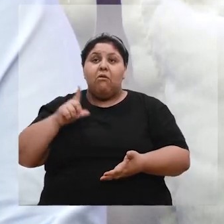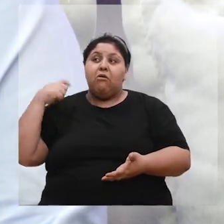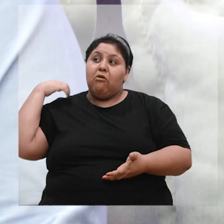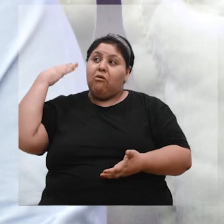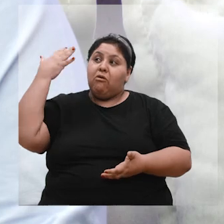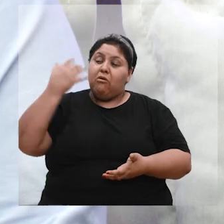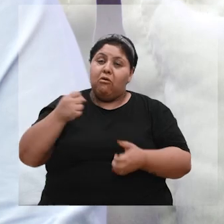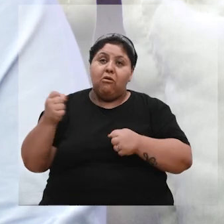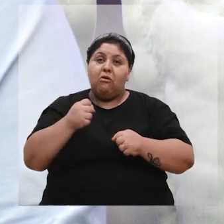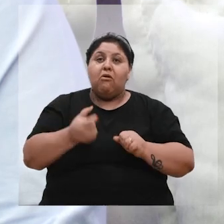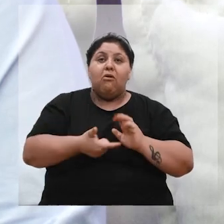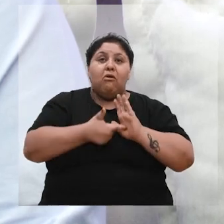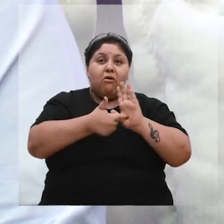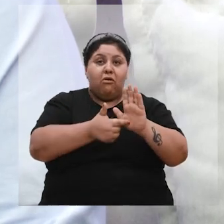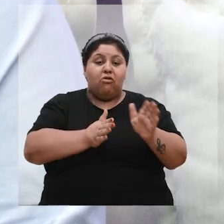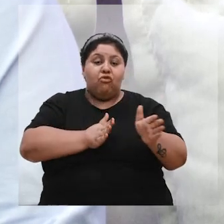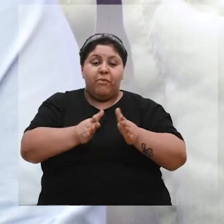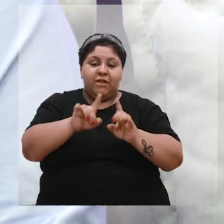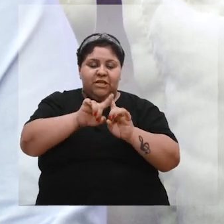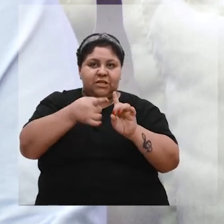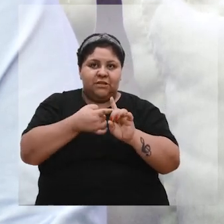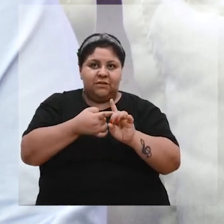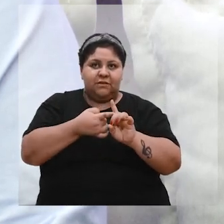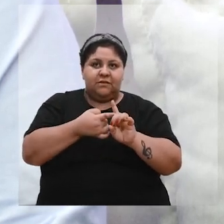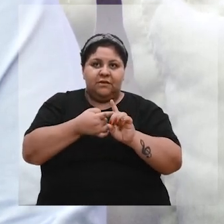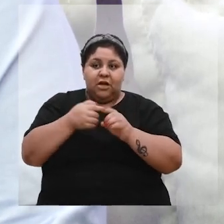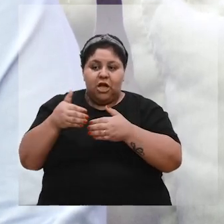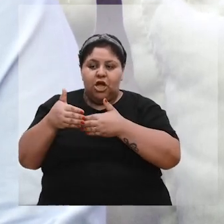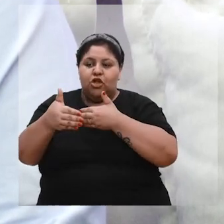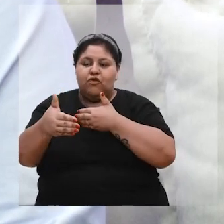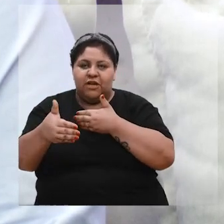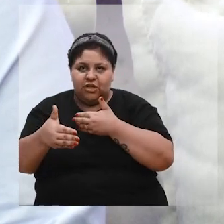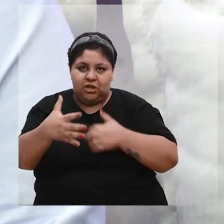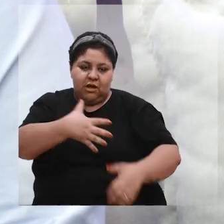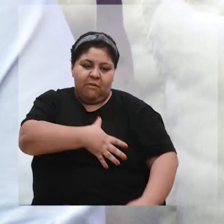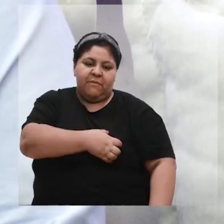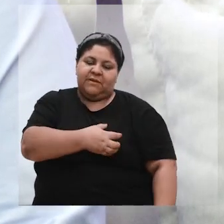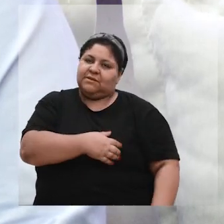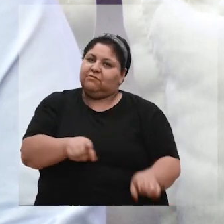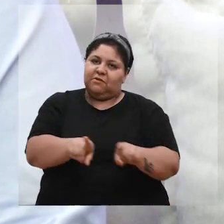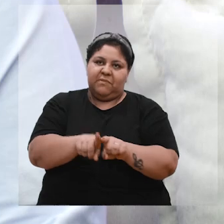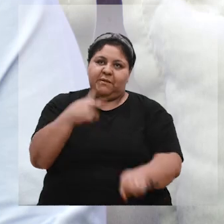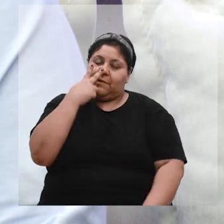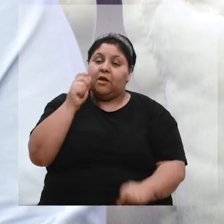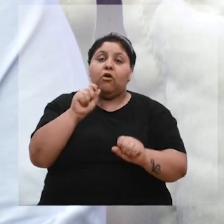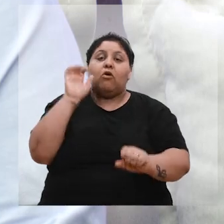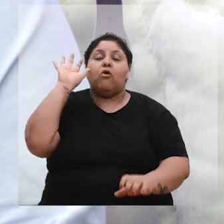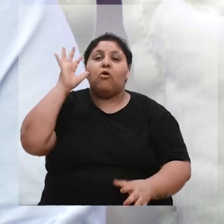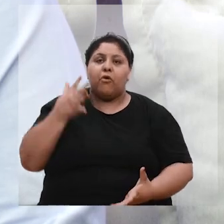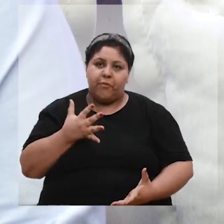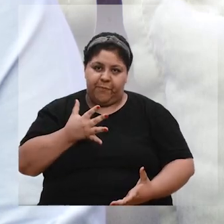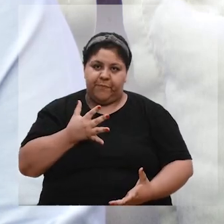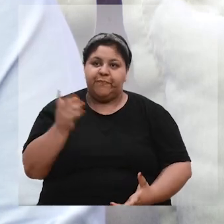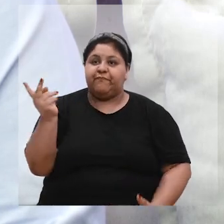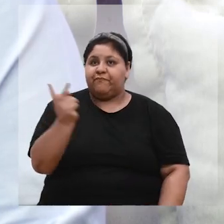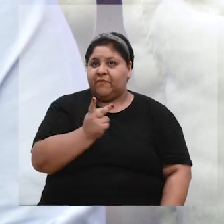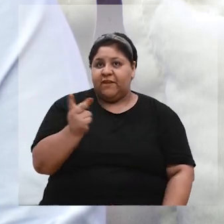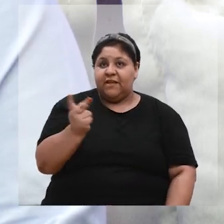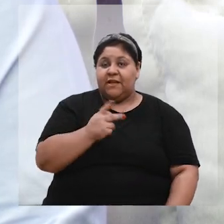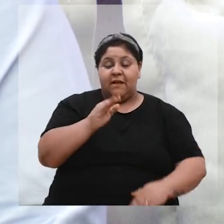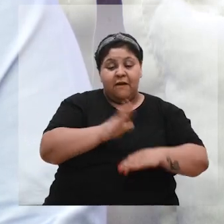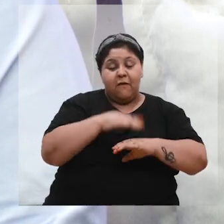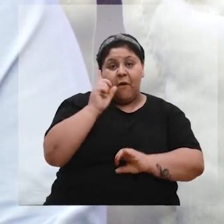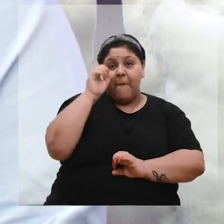tendência, pode aparecer justamente na fase da gestação. E durante a amamentação também, a mesma coisa. O que acontece? Esses casos